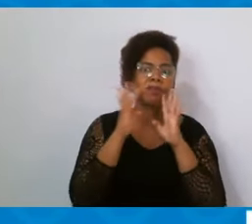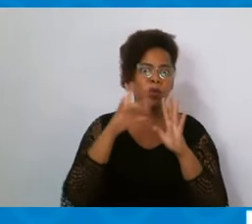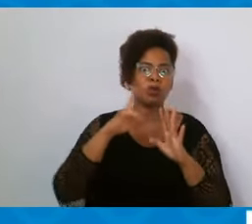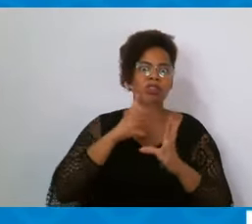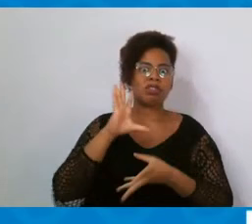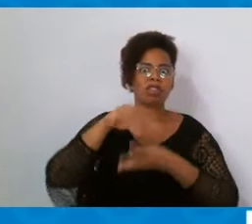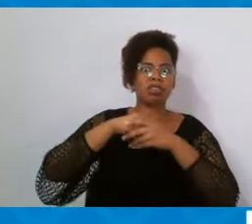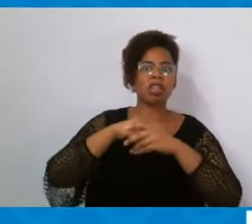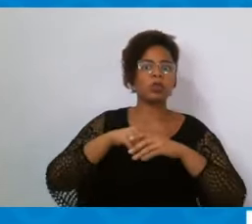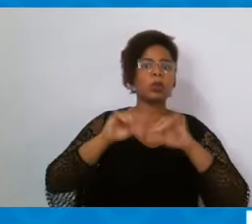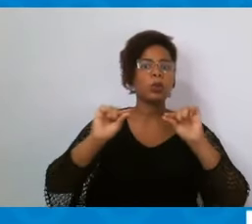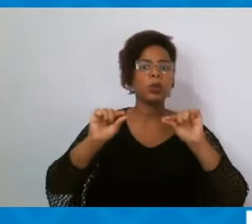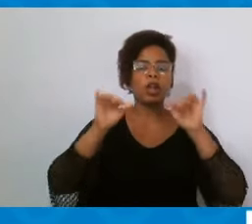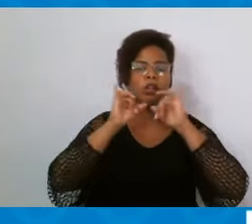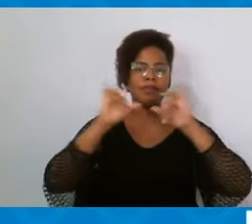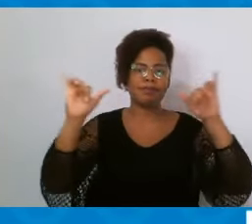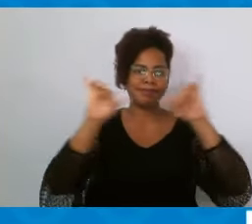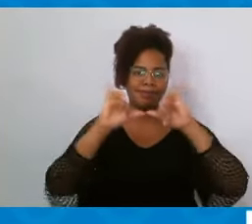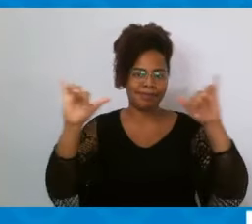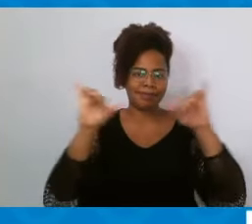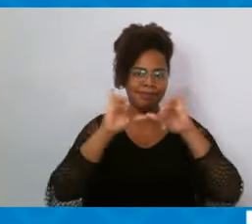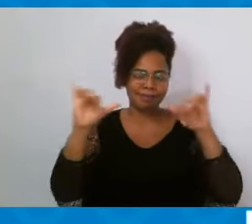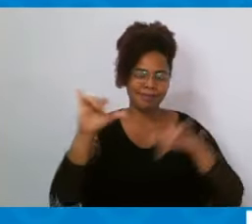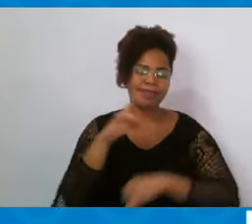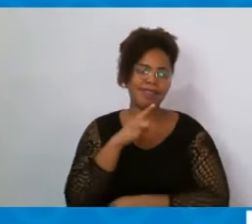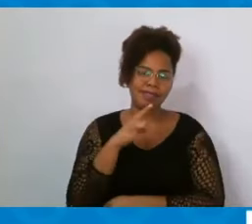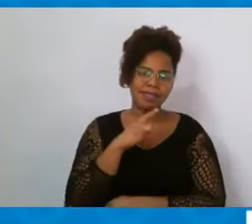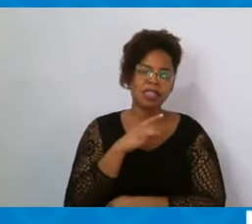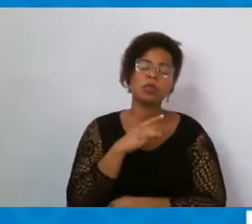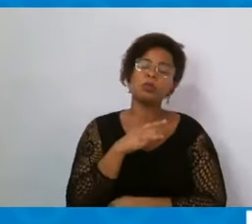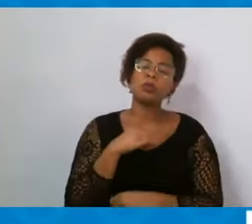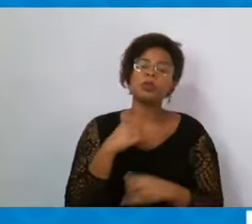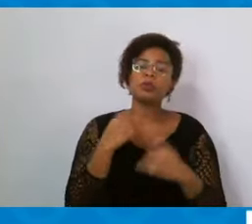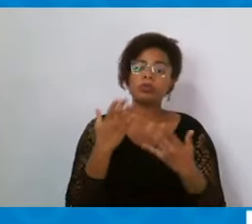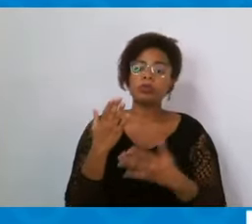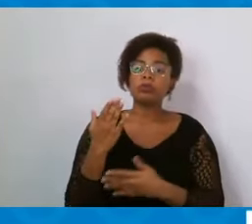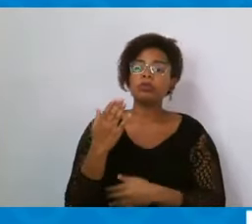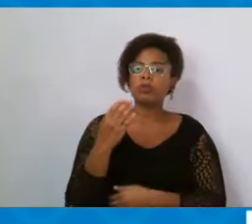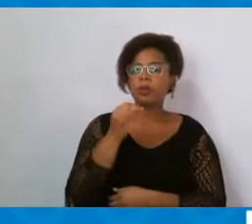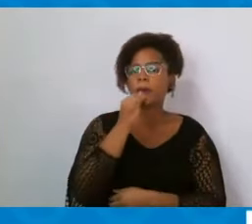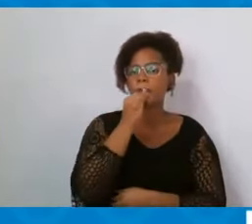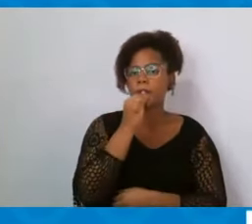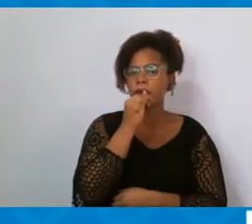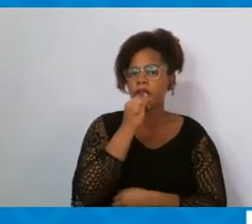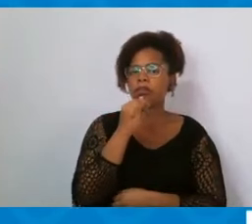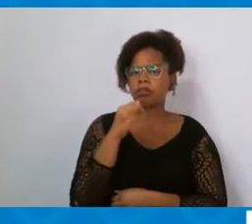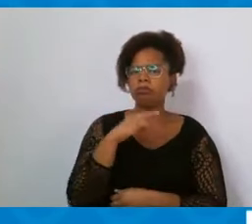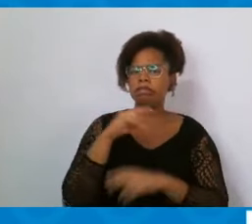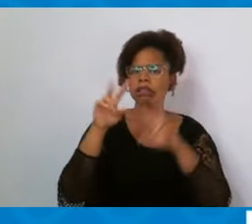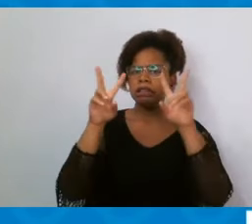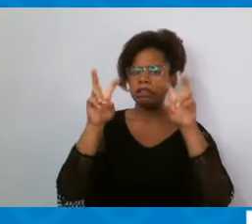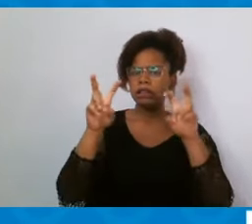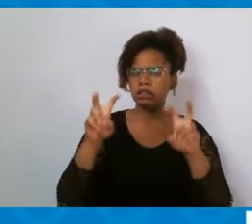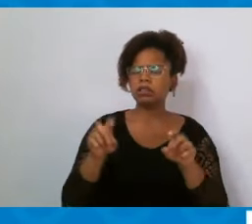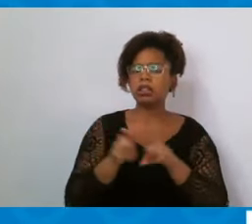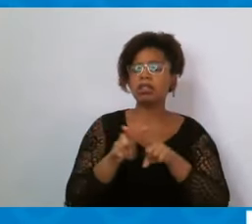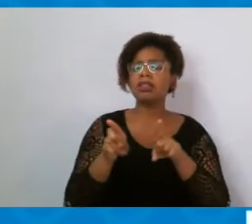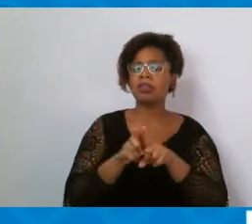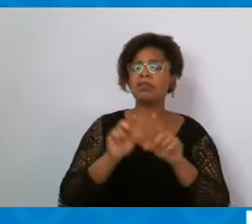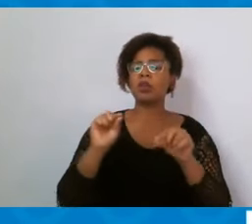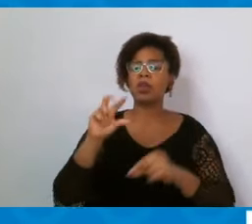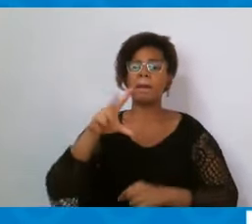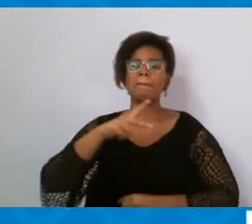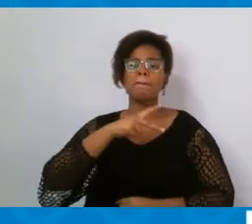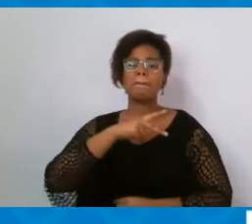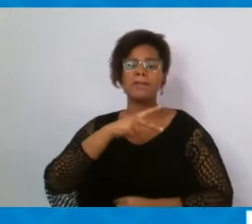negócio. É questionável? Tem muitas questões, inclusive de privacidade, envolvidas nisso. Mas é sustentável do